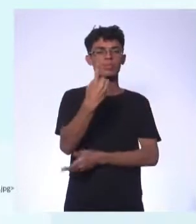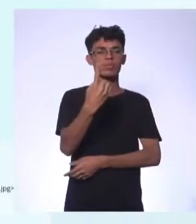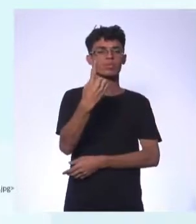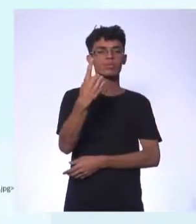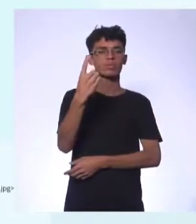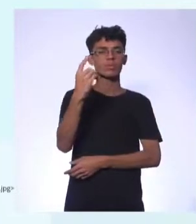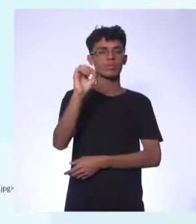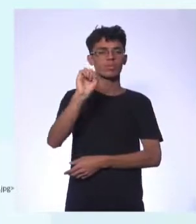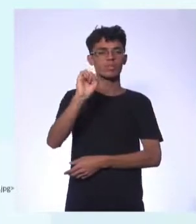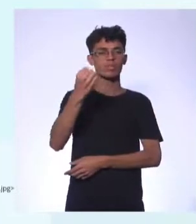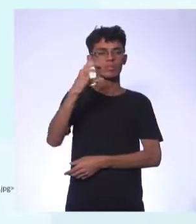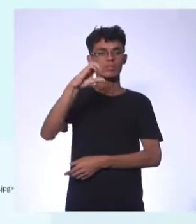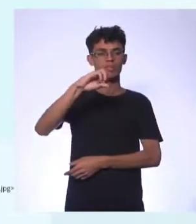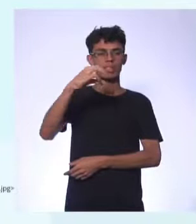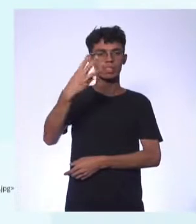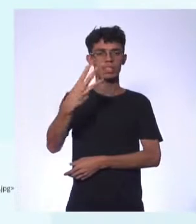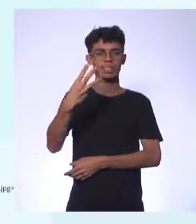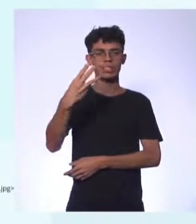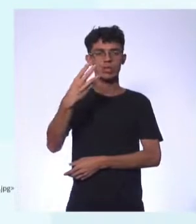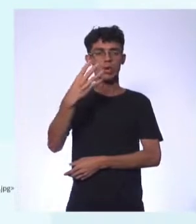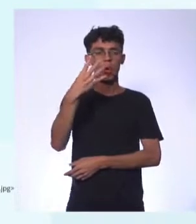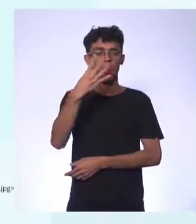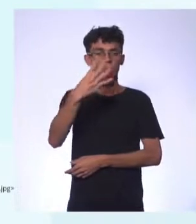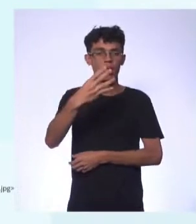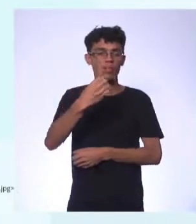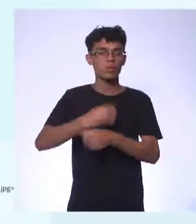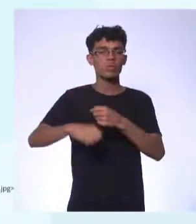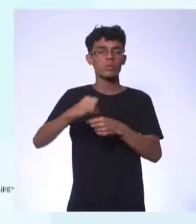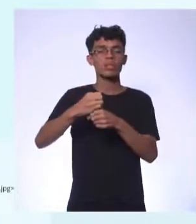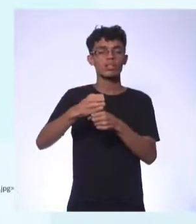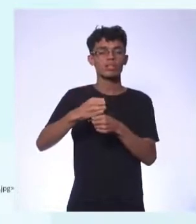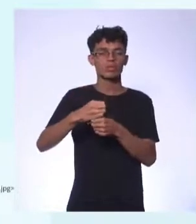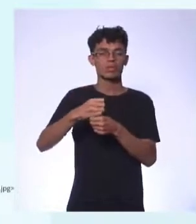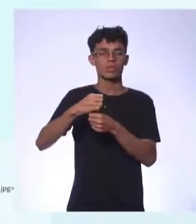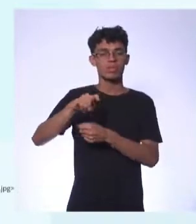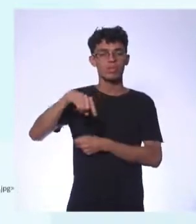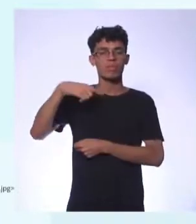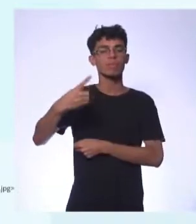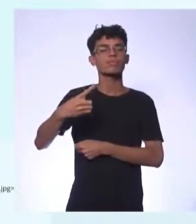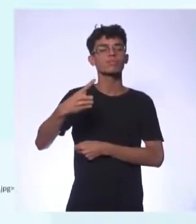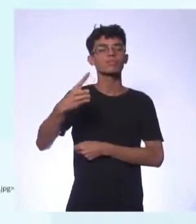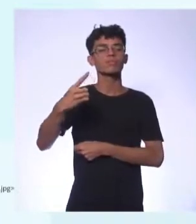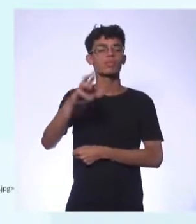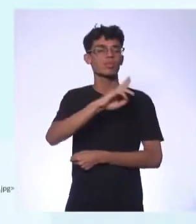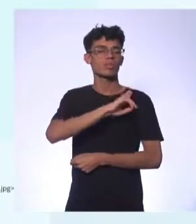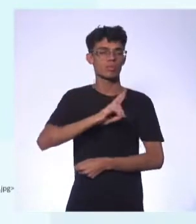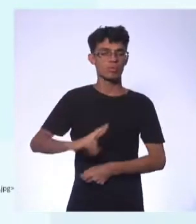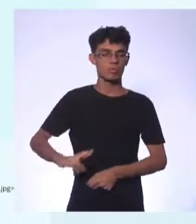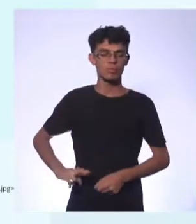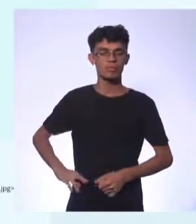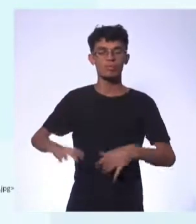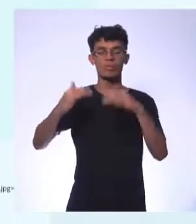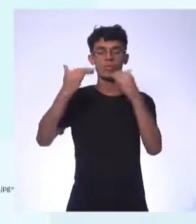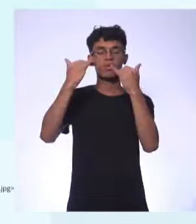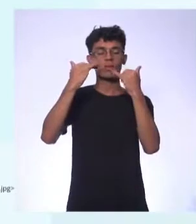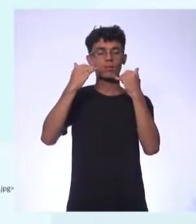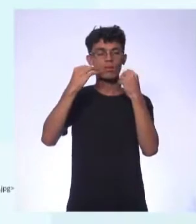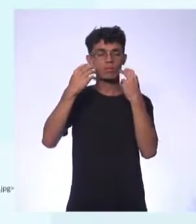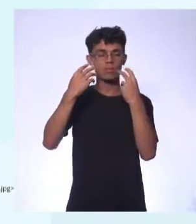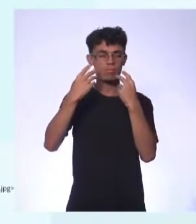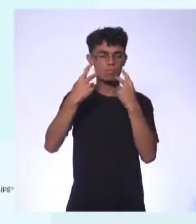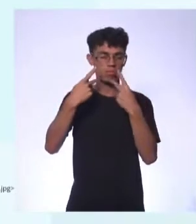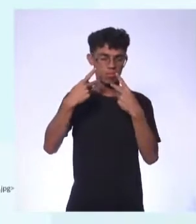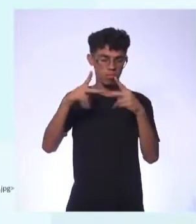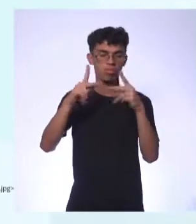ou seja, apenas 4 anos após a proclamação da República, as duas trazem